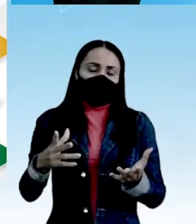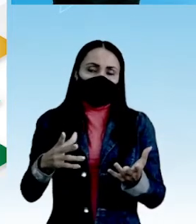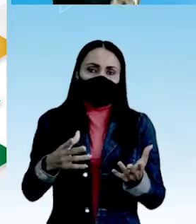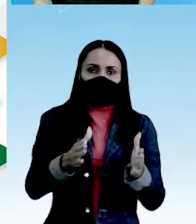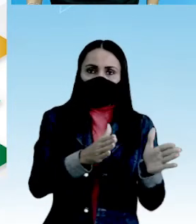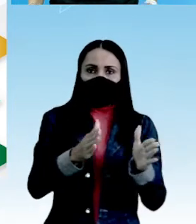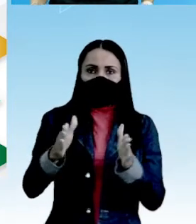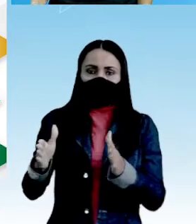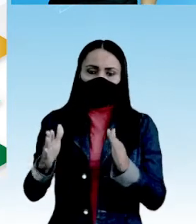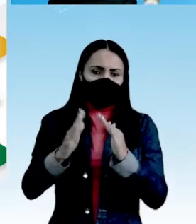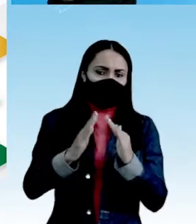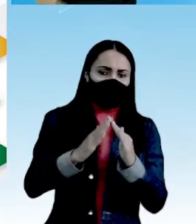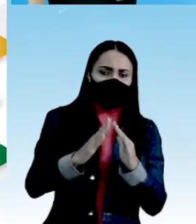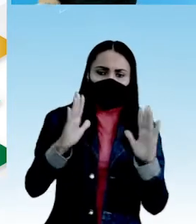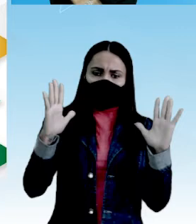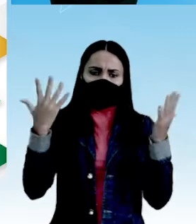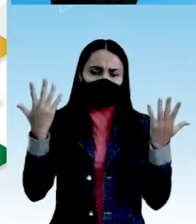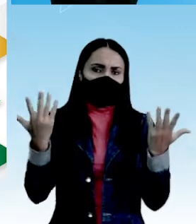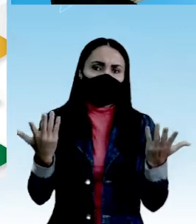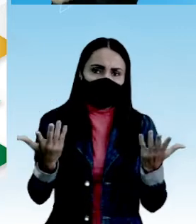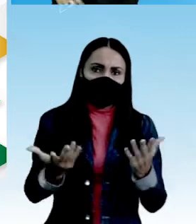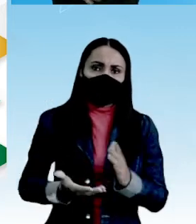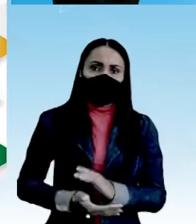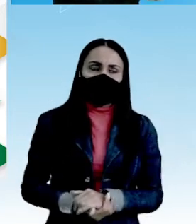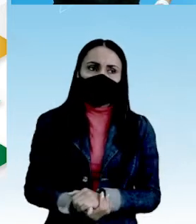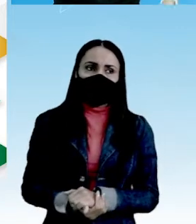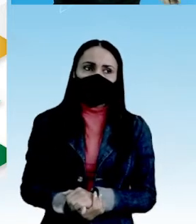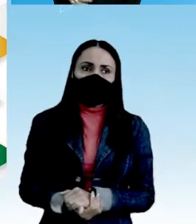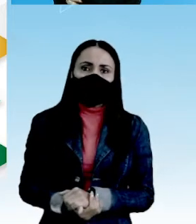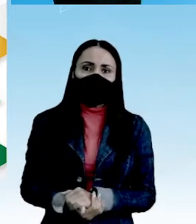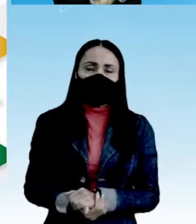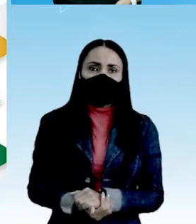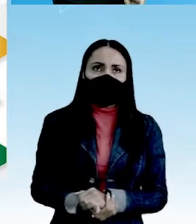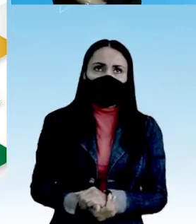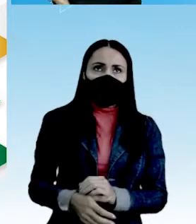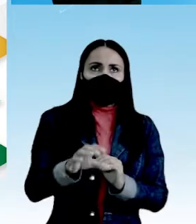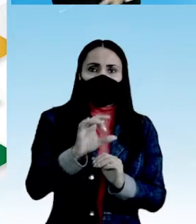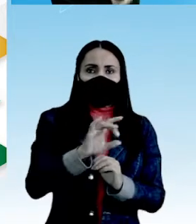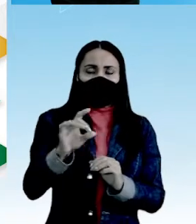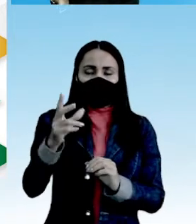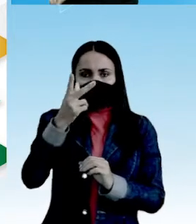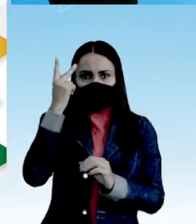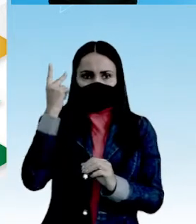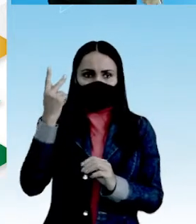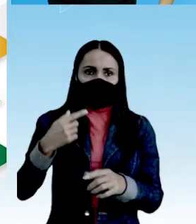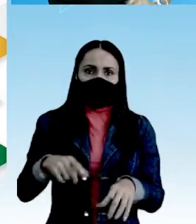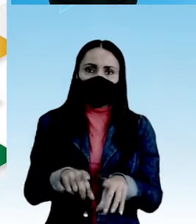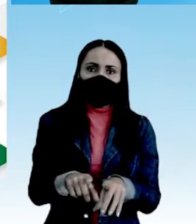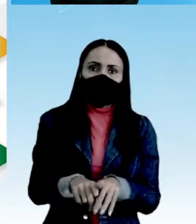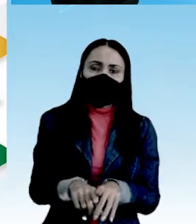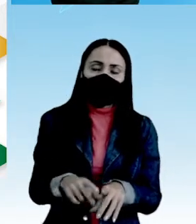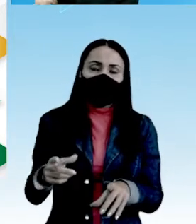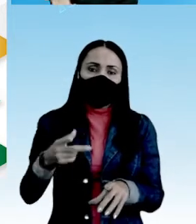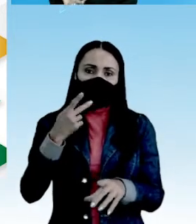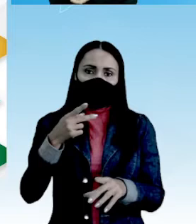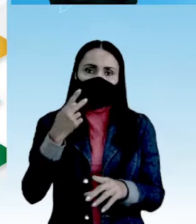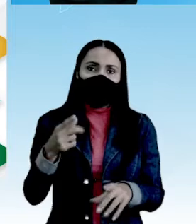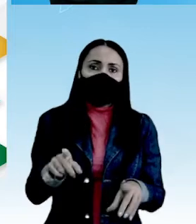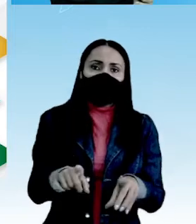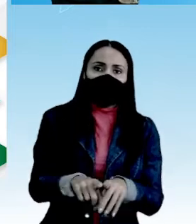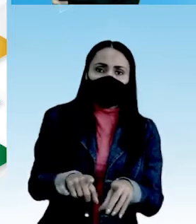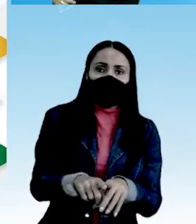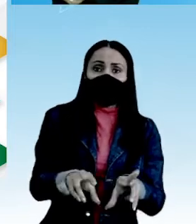em casa, enfim, né? E para cada pessoa, assim como os instrumentos, como eu falei, que tem uma